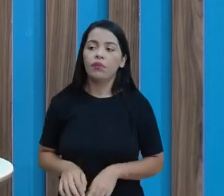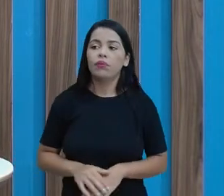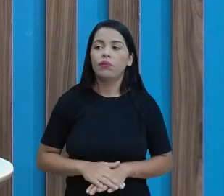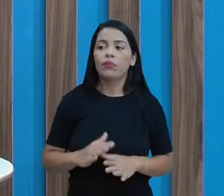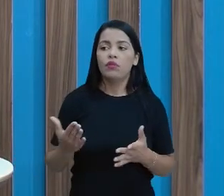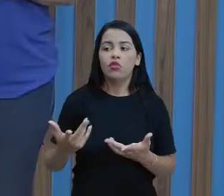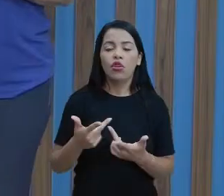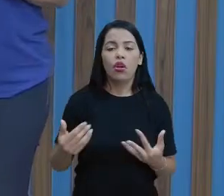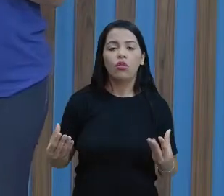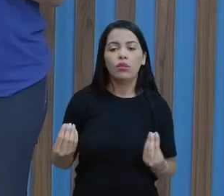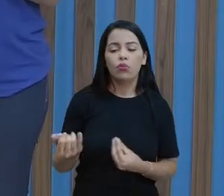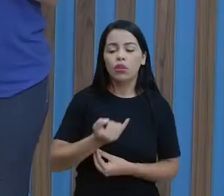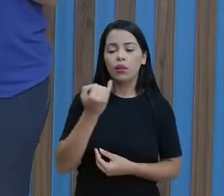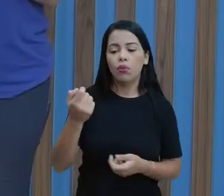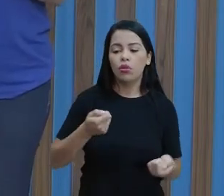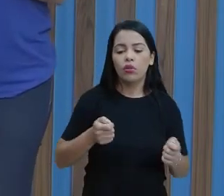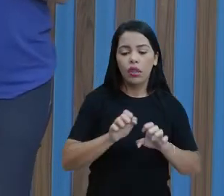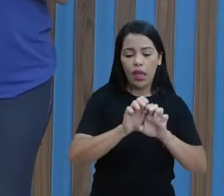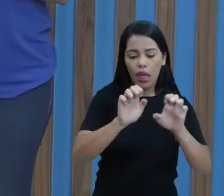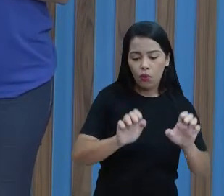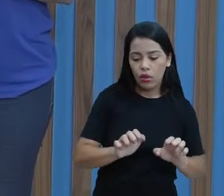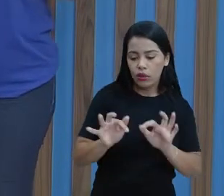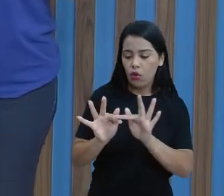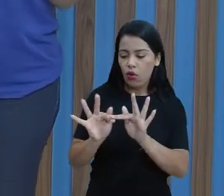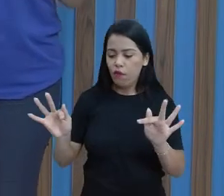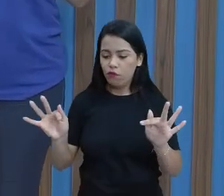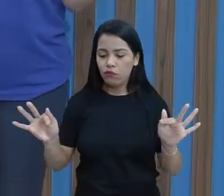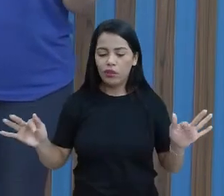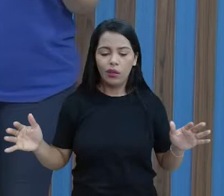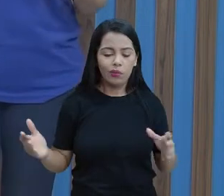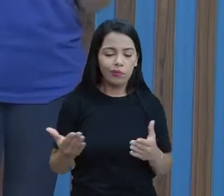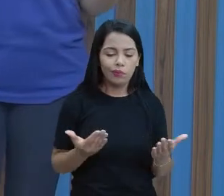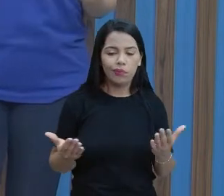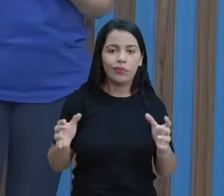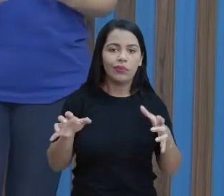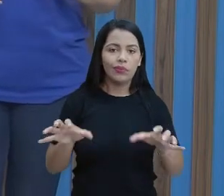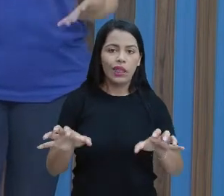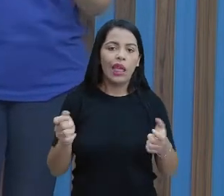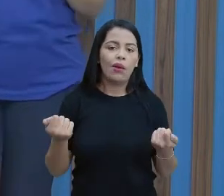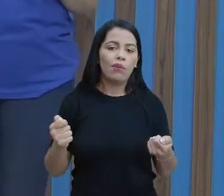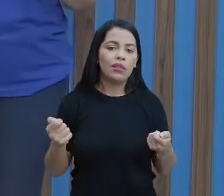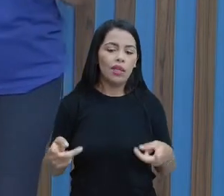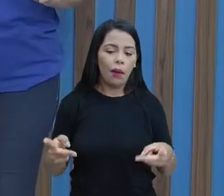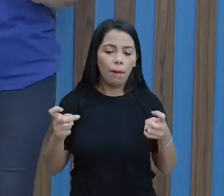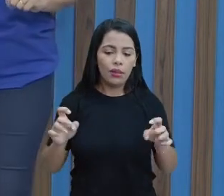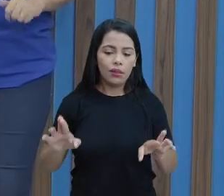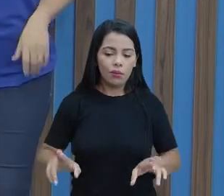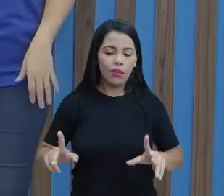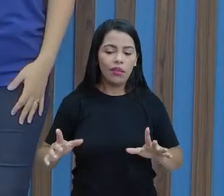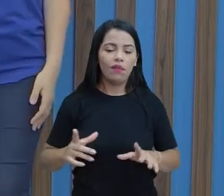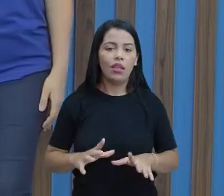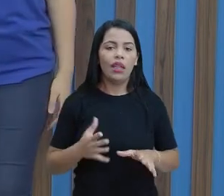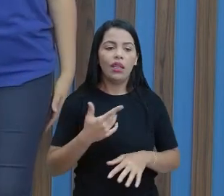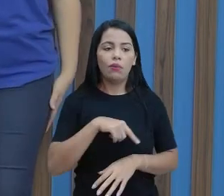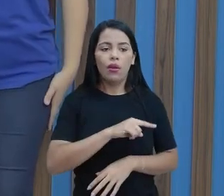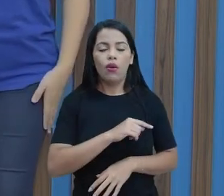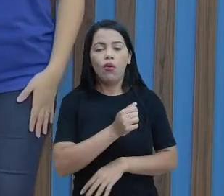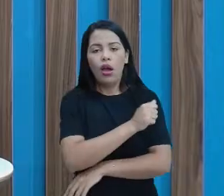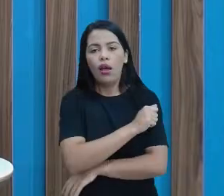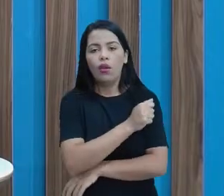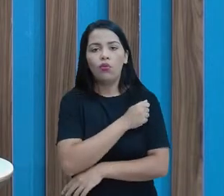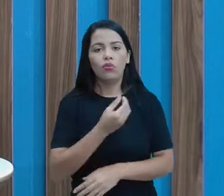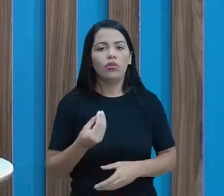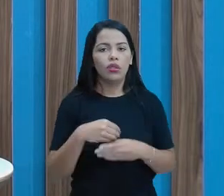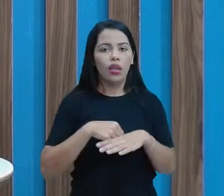entre equação e função é uma barreira tão delicada que eu acho importante esse momento de percepção para os alunos que estão em casa também. É